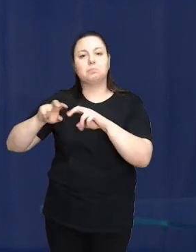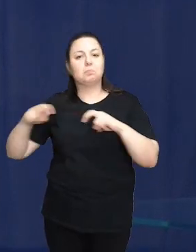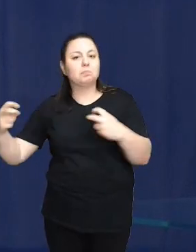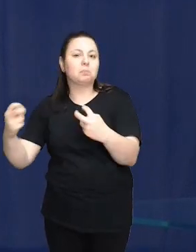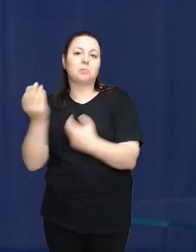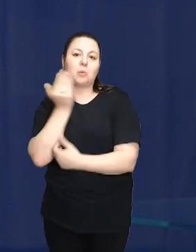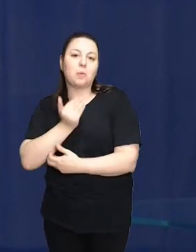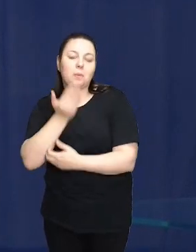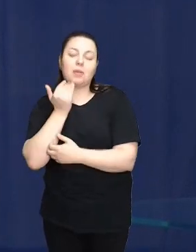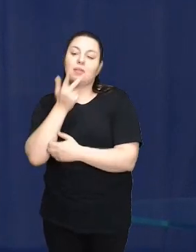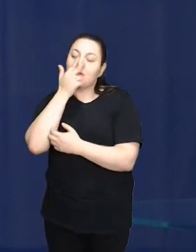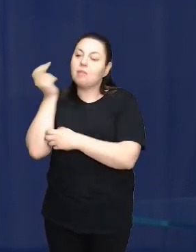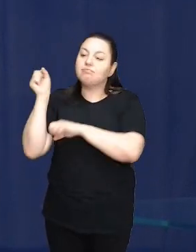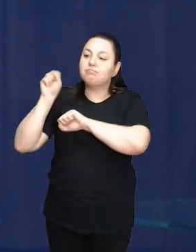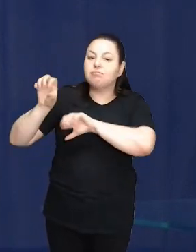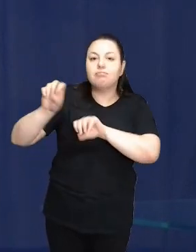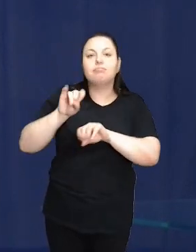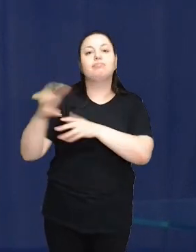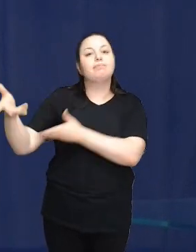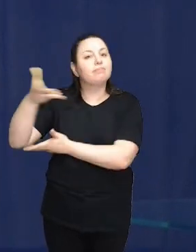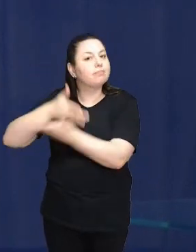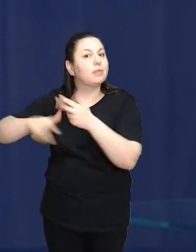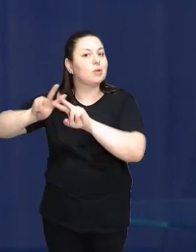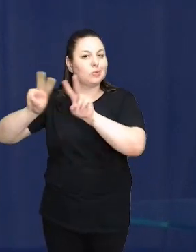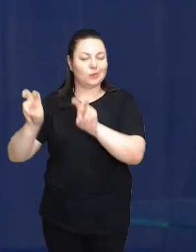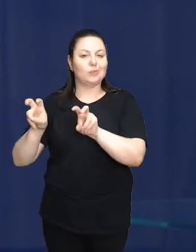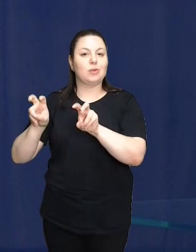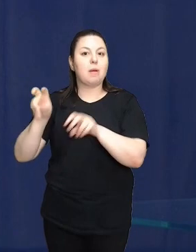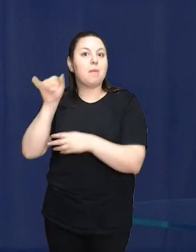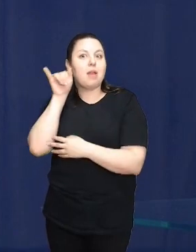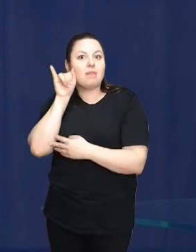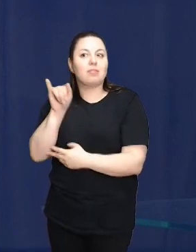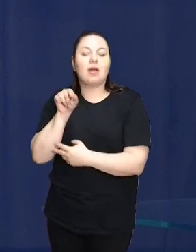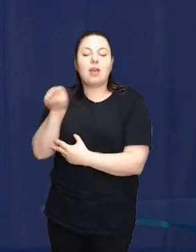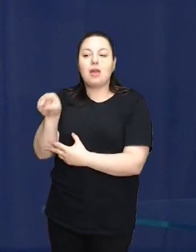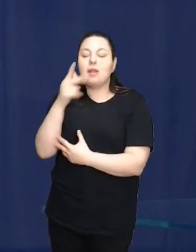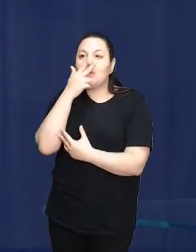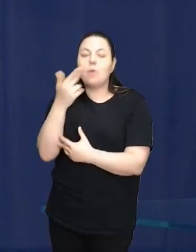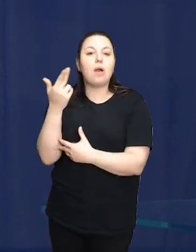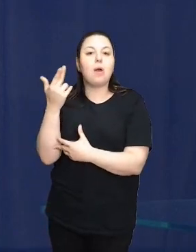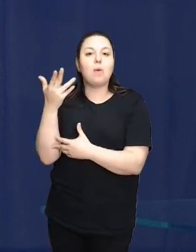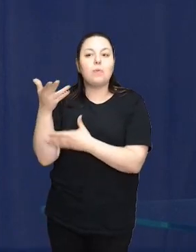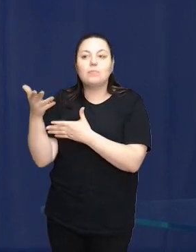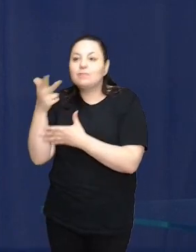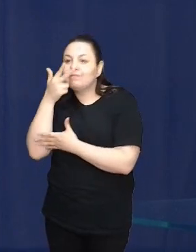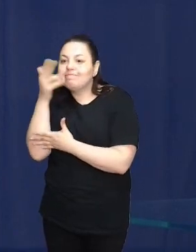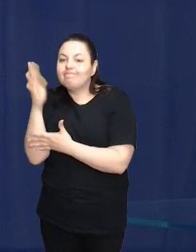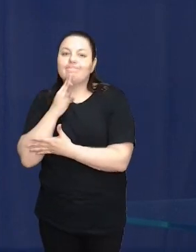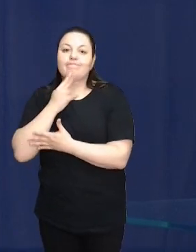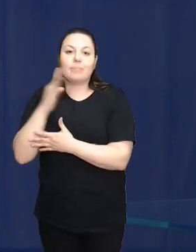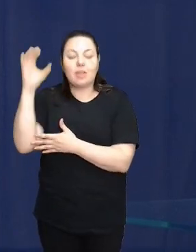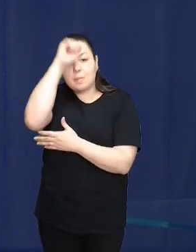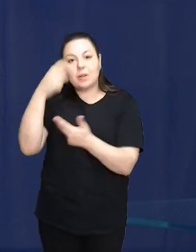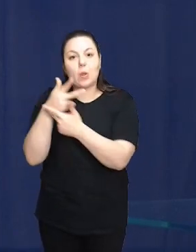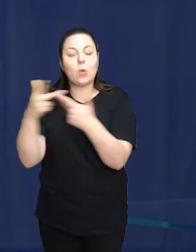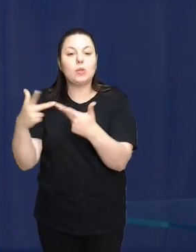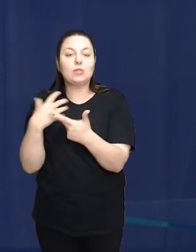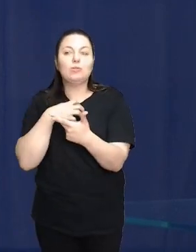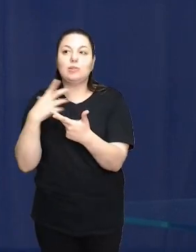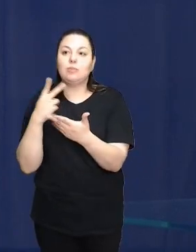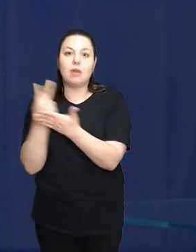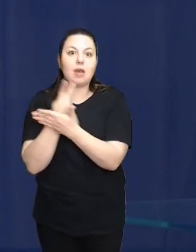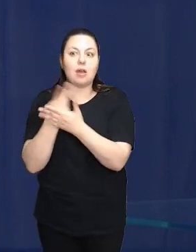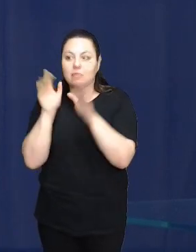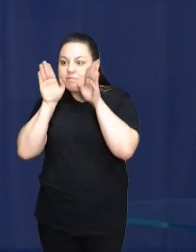com que eles não sejam sugados tão rápido por uma tecnologia que é feita para que a gente fique muito tempo. E